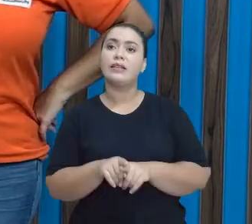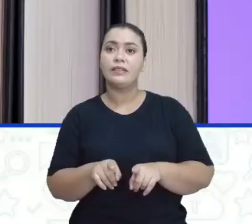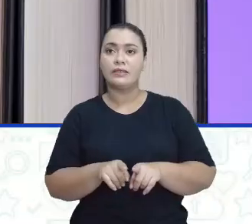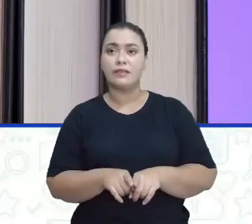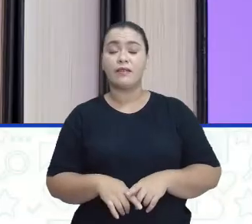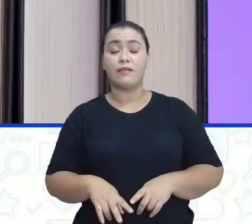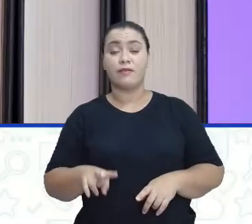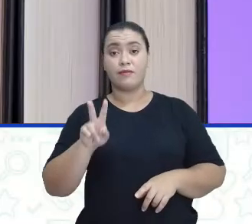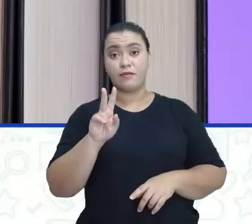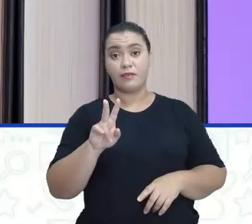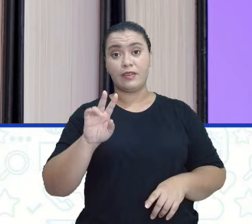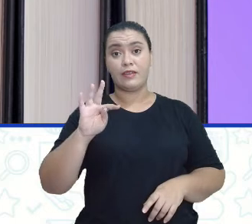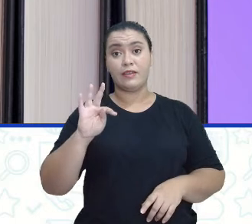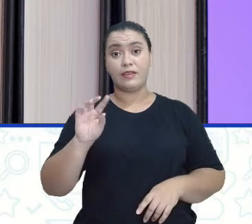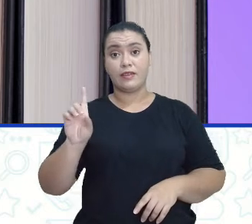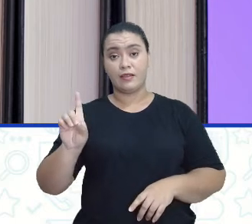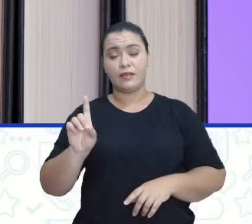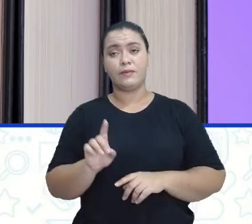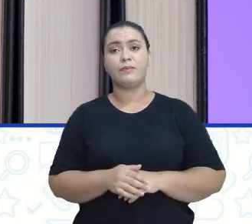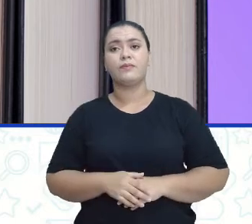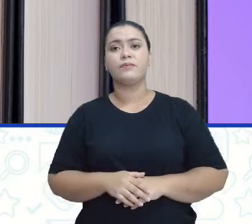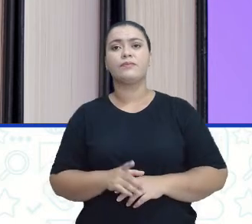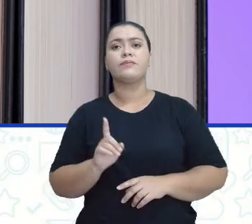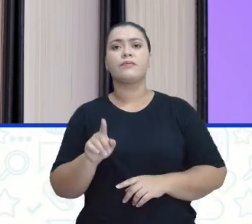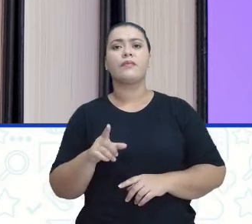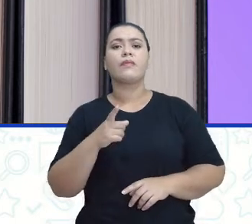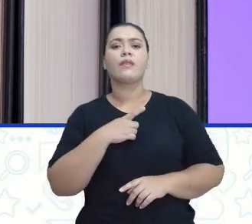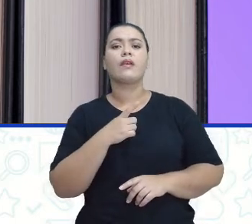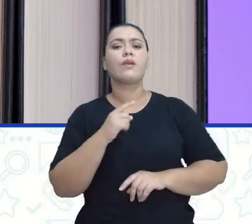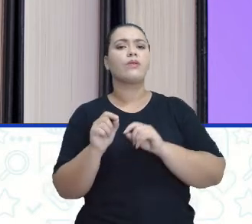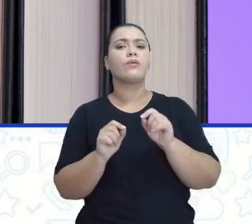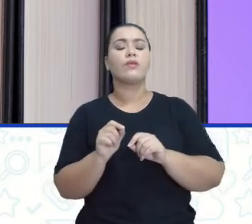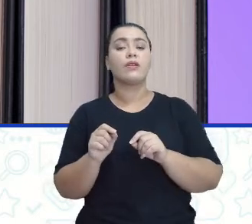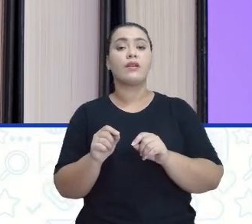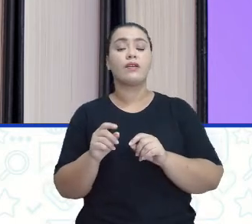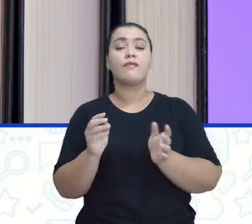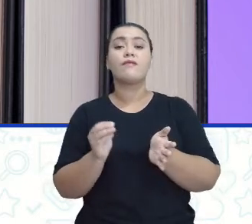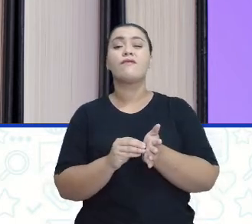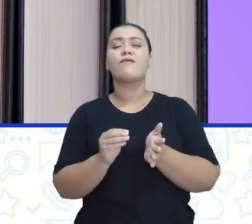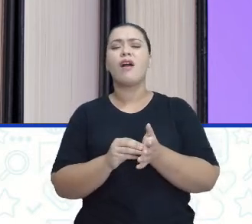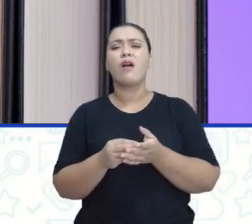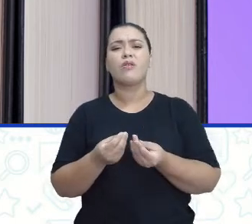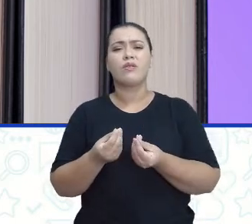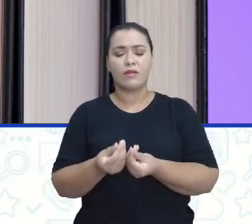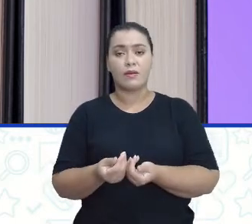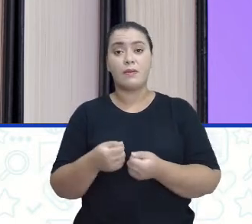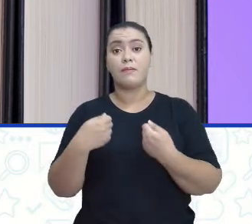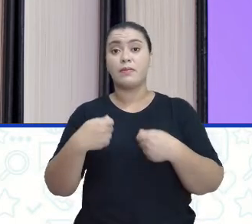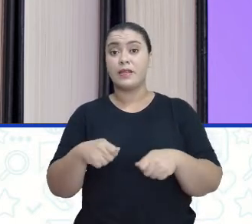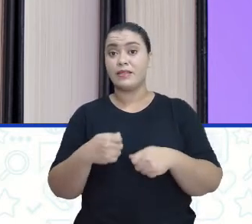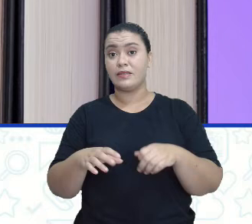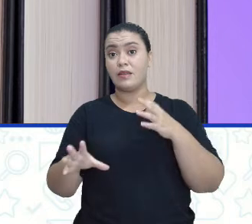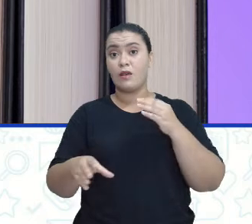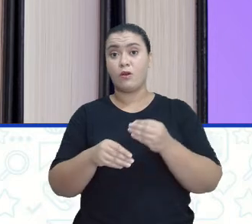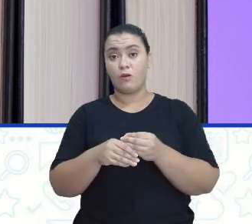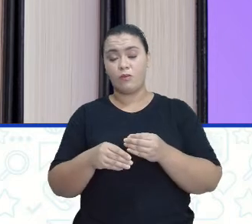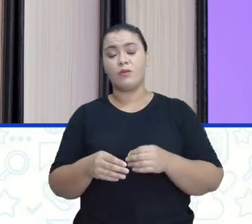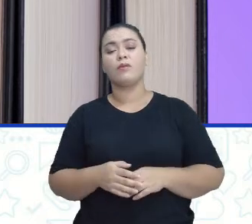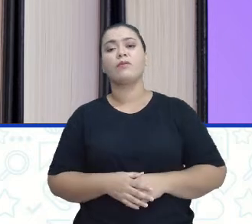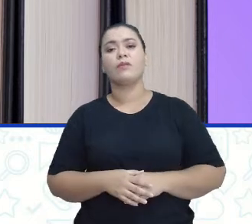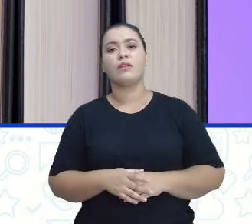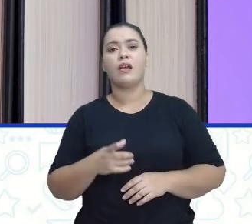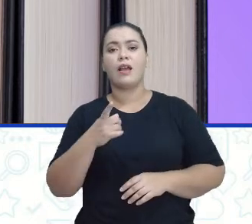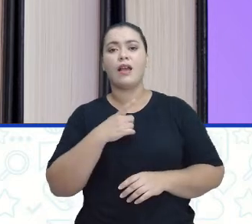transitivos diretos, que eu já adiantei para vocês, que são aqueles que não têm sentido completo e precisa de um complemento,